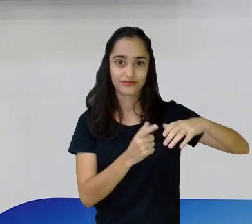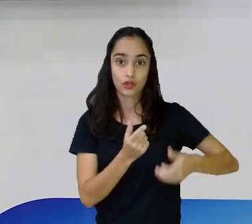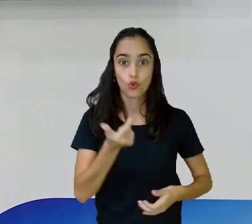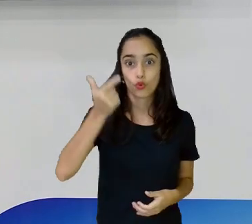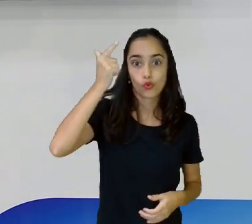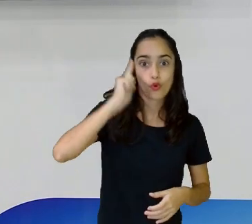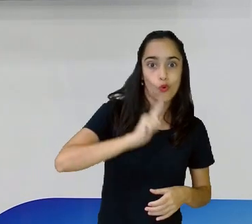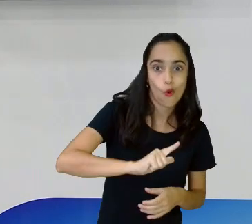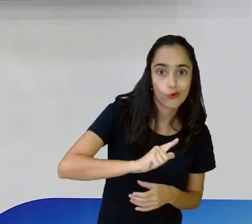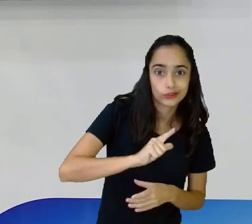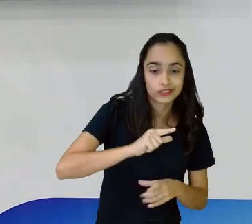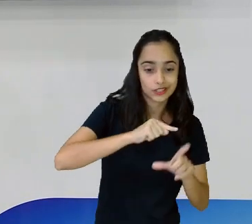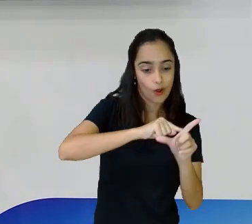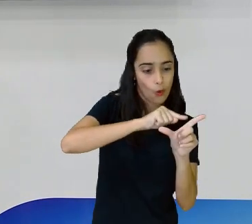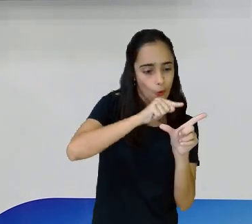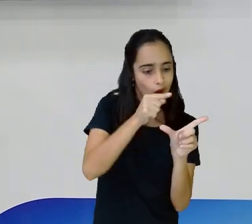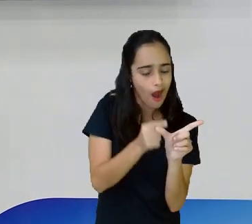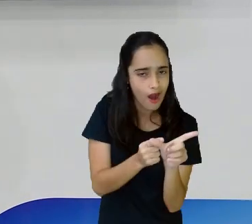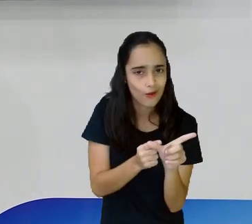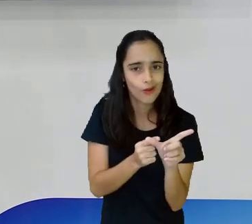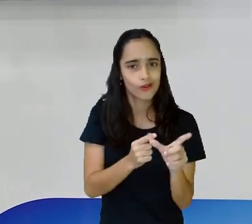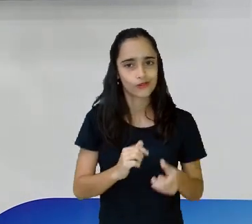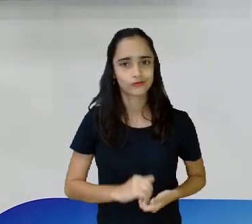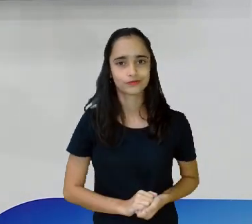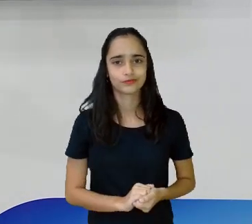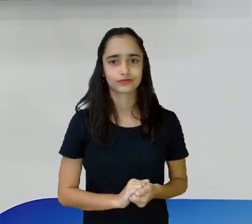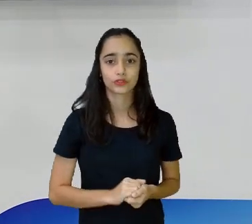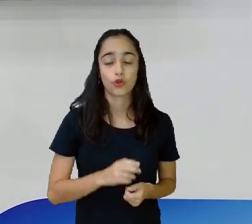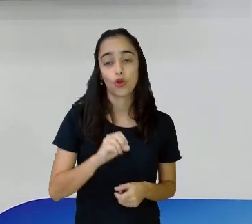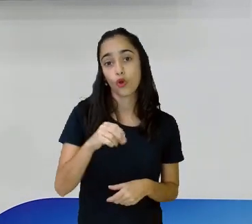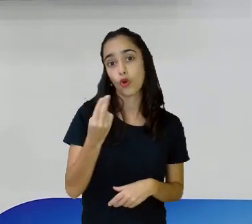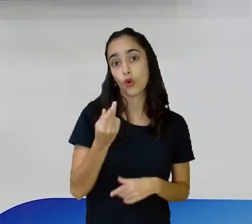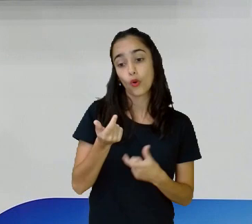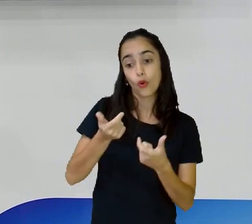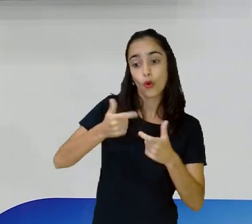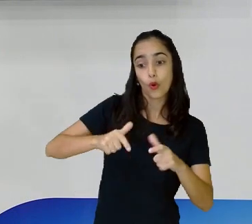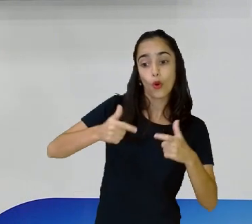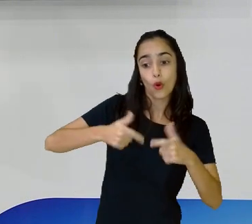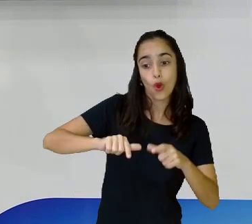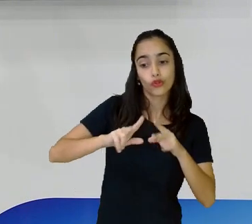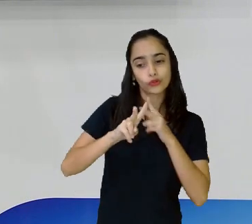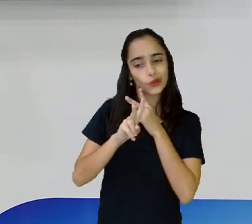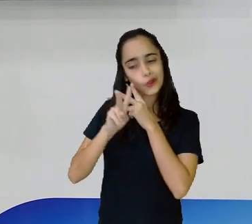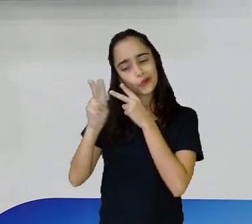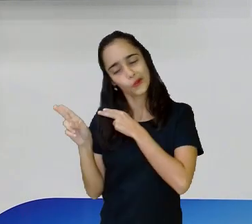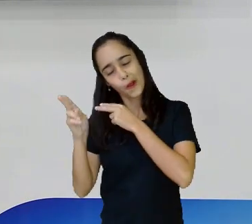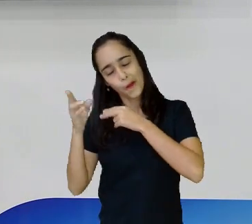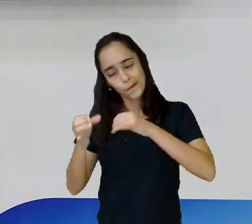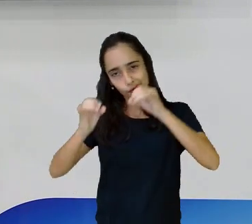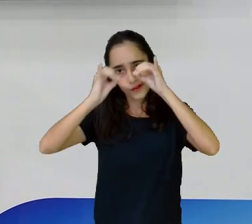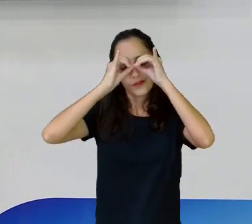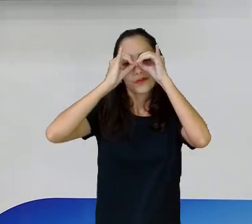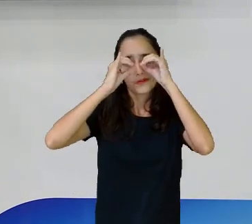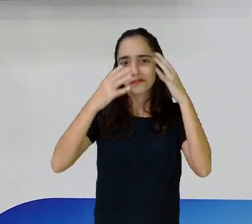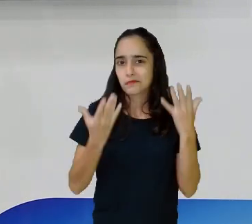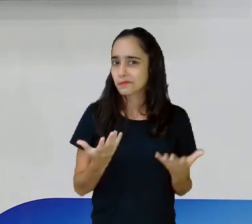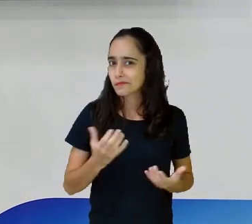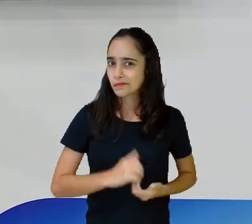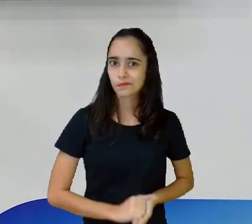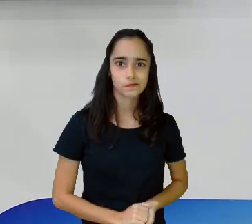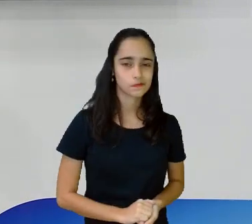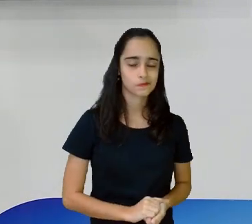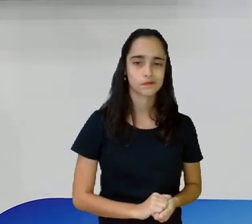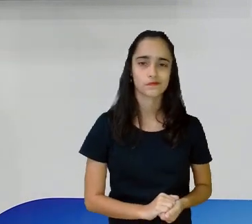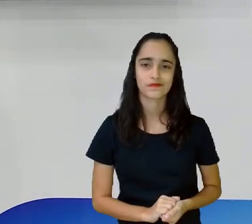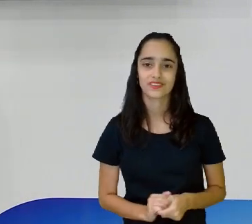ponta da trave, ou então é quando dizem assim, onde dorme a coruja. Ele fez o gol, ele acertou